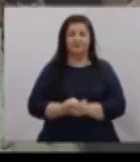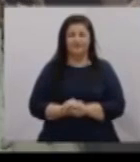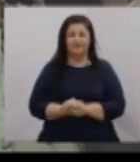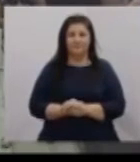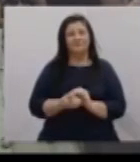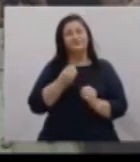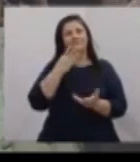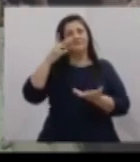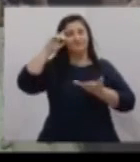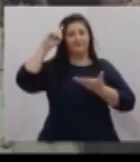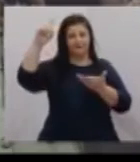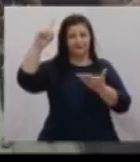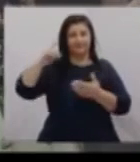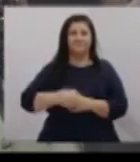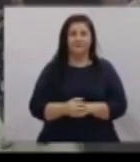Facebook, um bom dia.